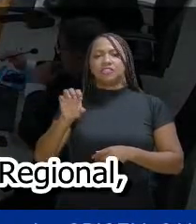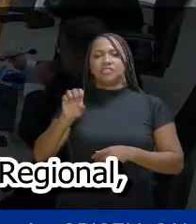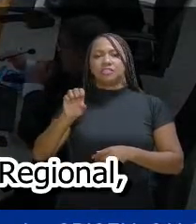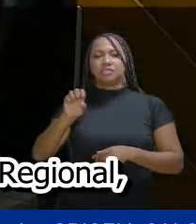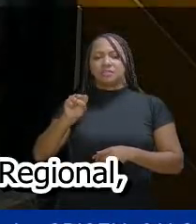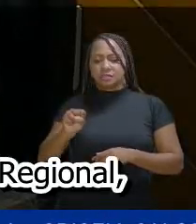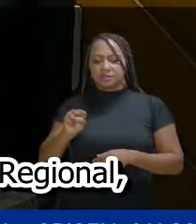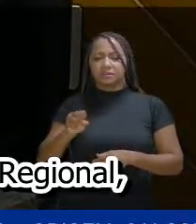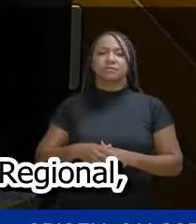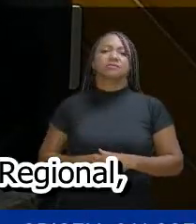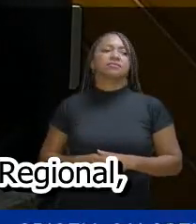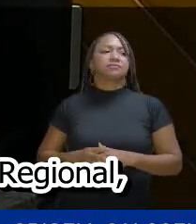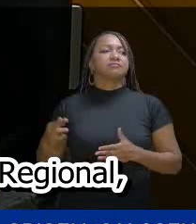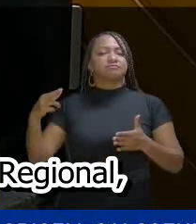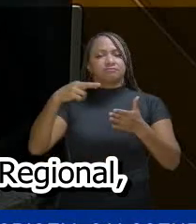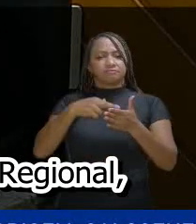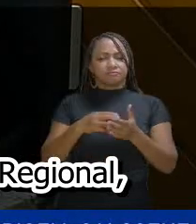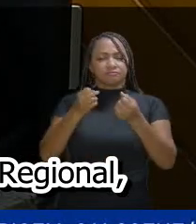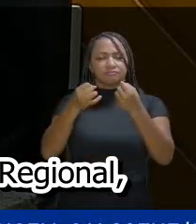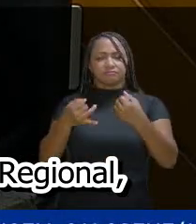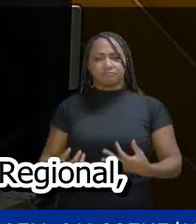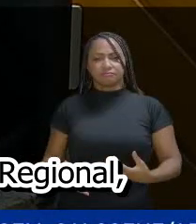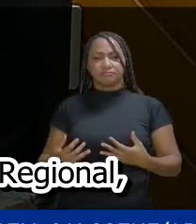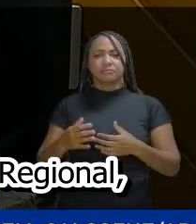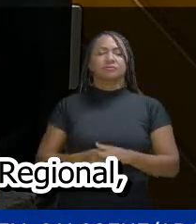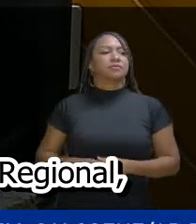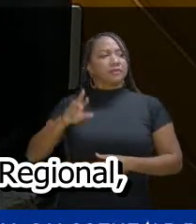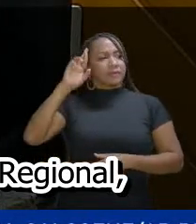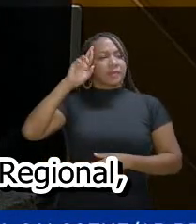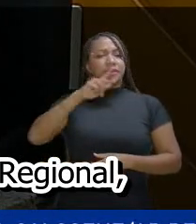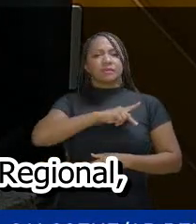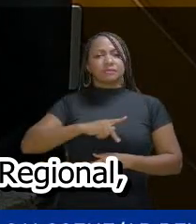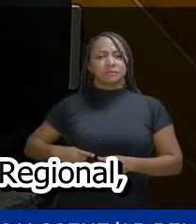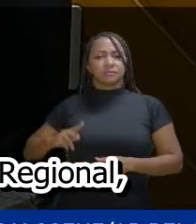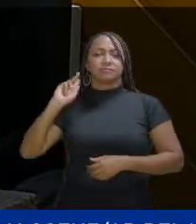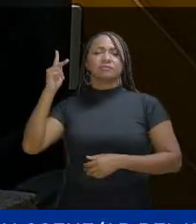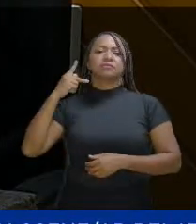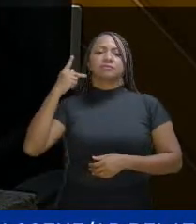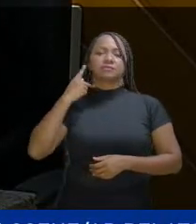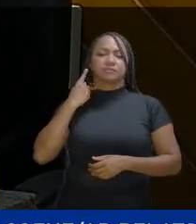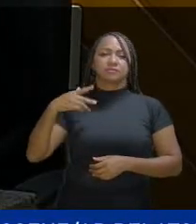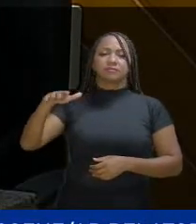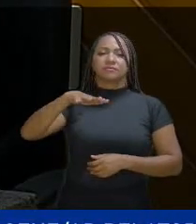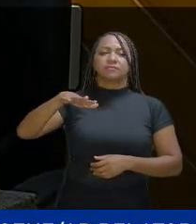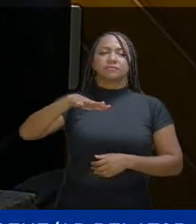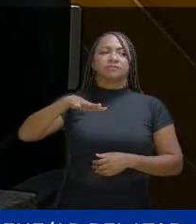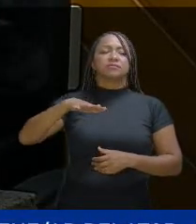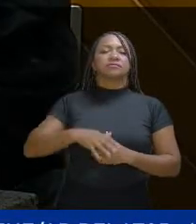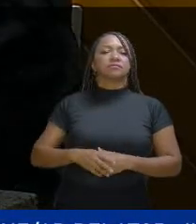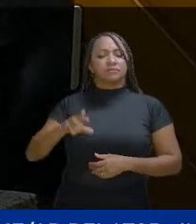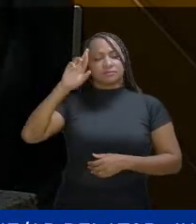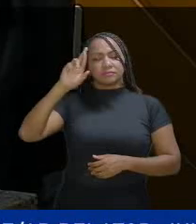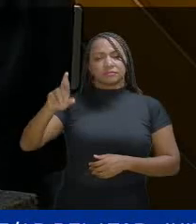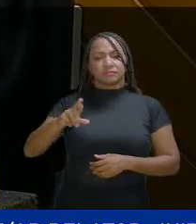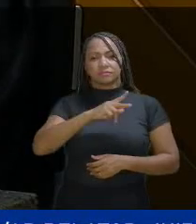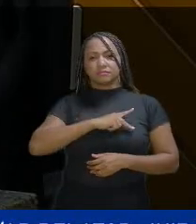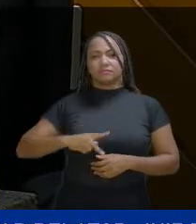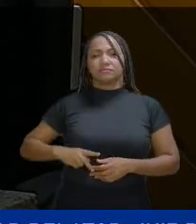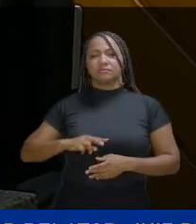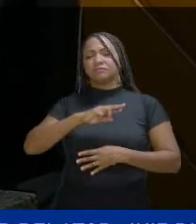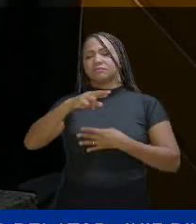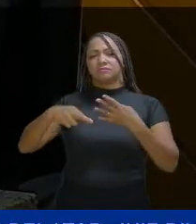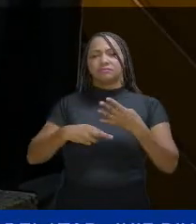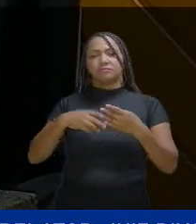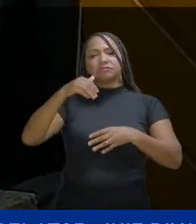palavra. Senhor presidente, Imagem para plenária, agora foco no juiz Rivaldo Valente. Ele é branco, presidente, de trata-se de cabelo recurso esparso, eleitoral